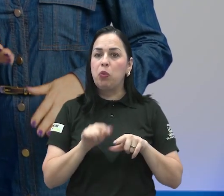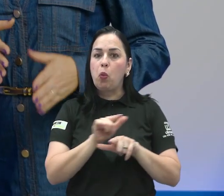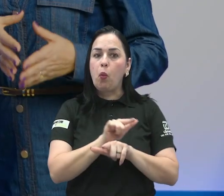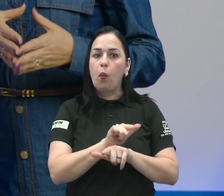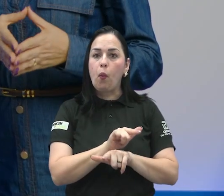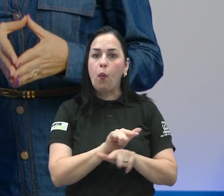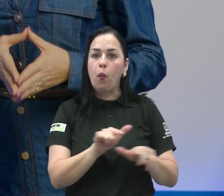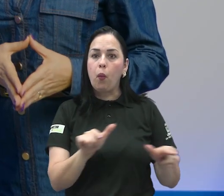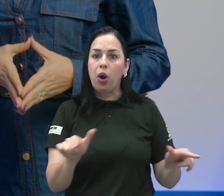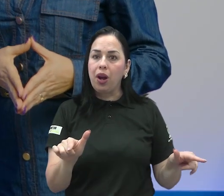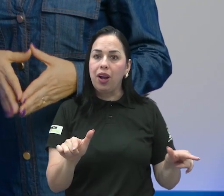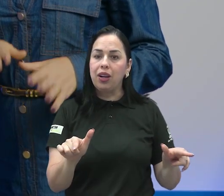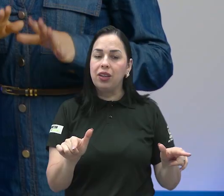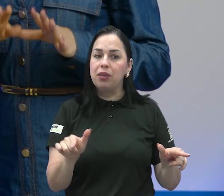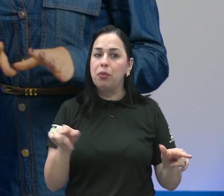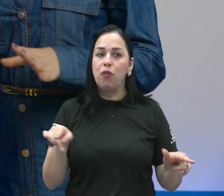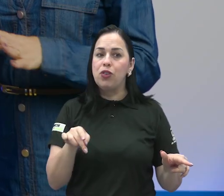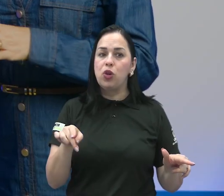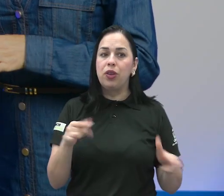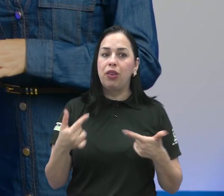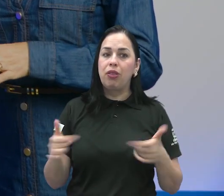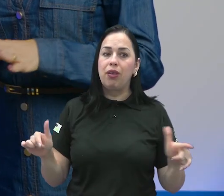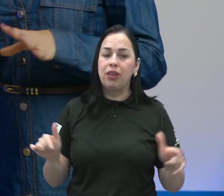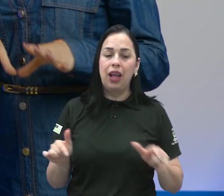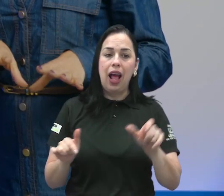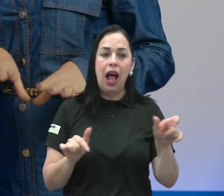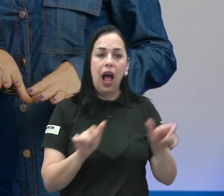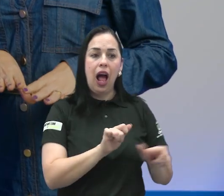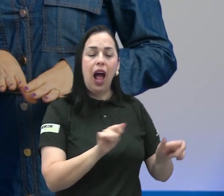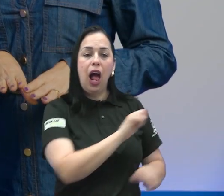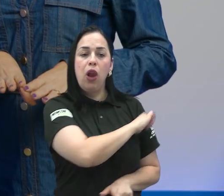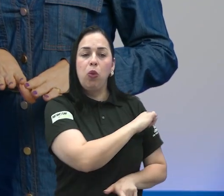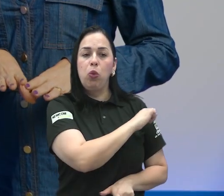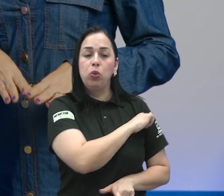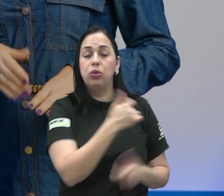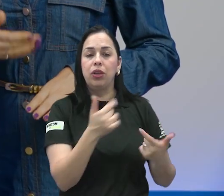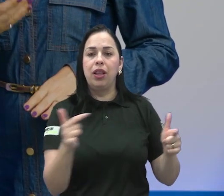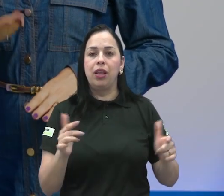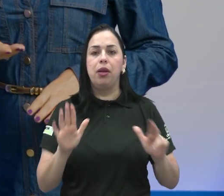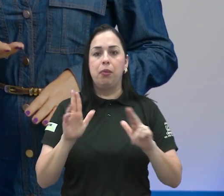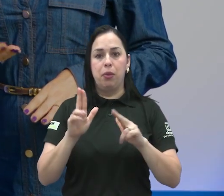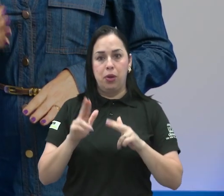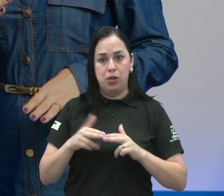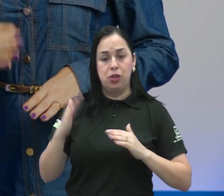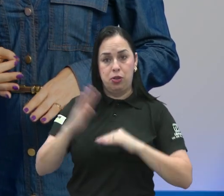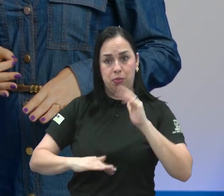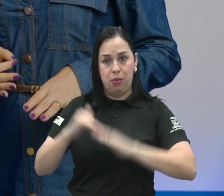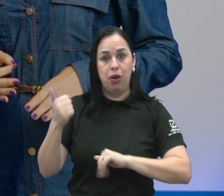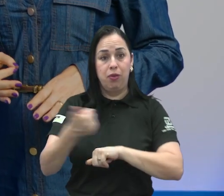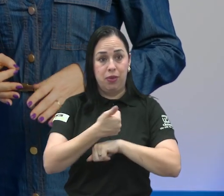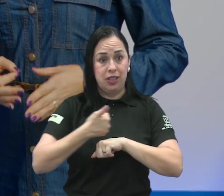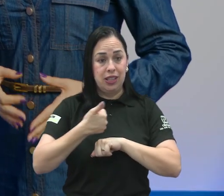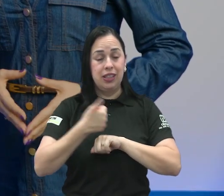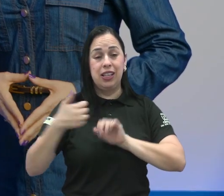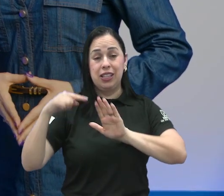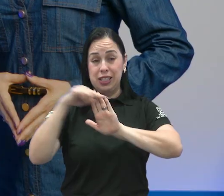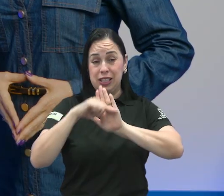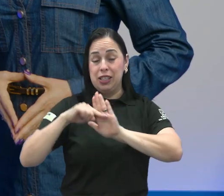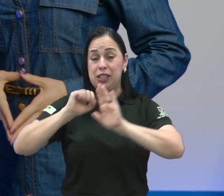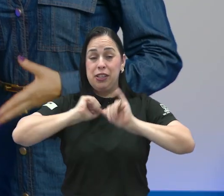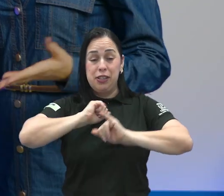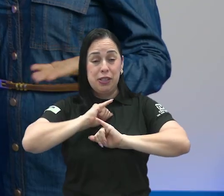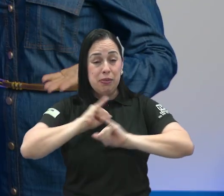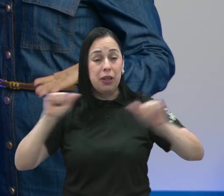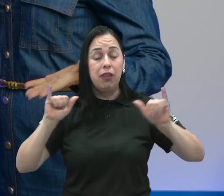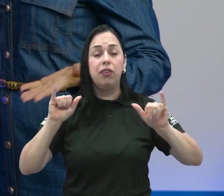também ficam vazias. Também de professores, né? Não só de alunos. Esse é um alerta de especialistas. O Brasil